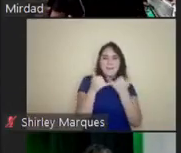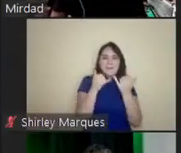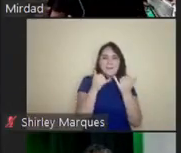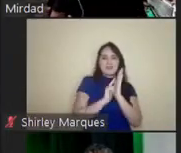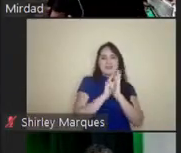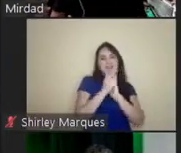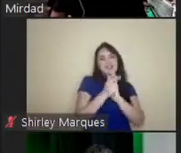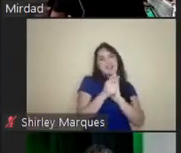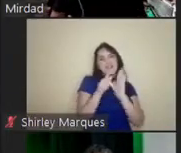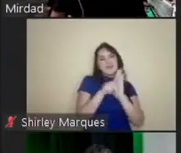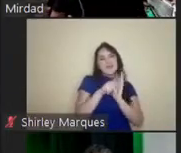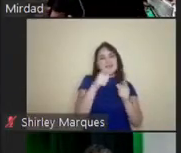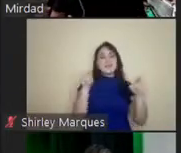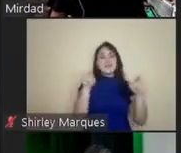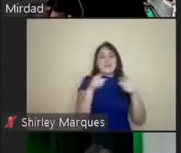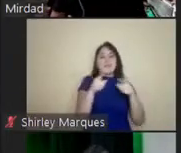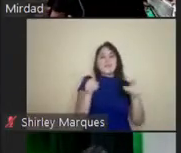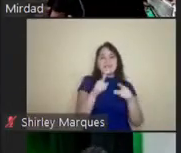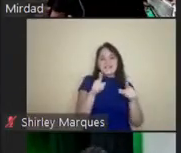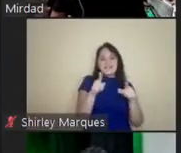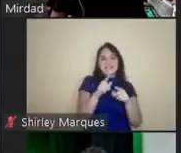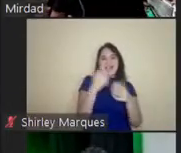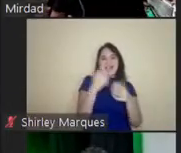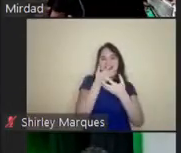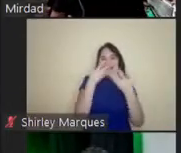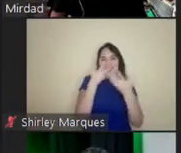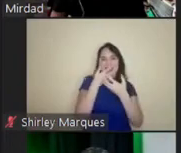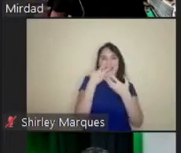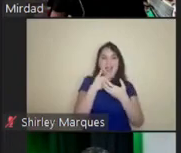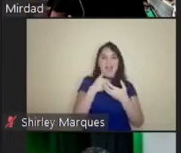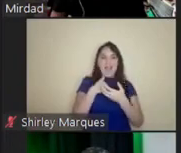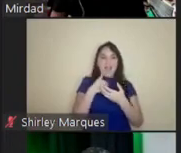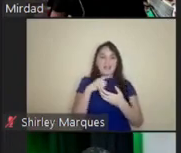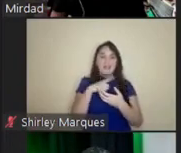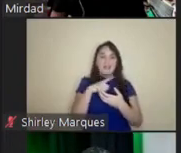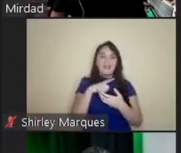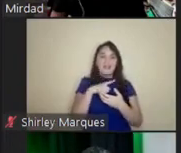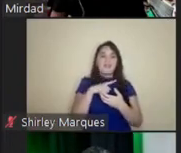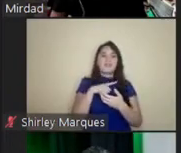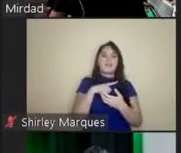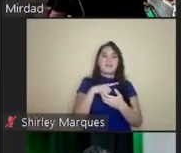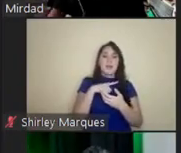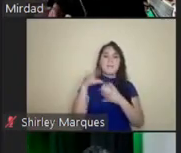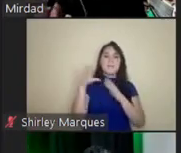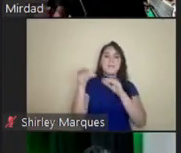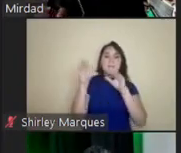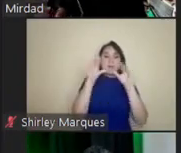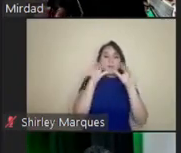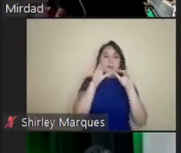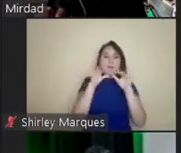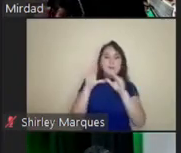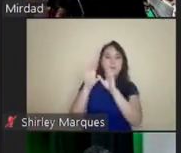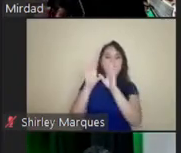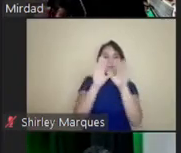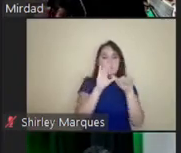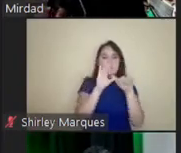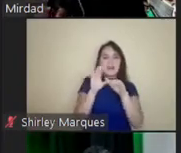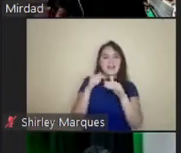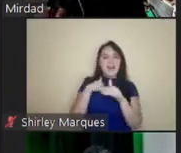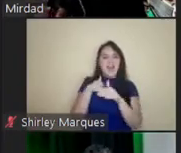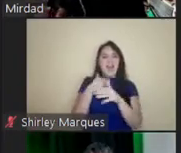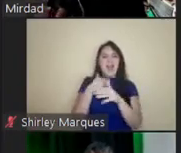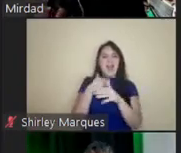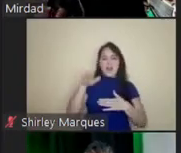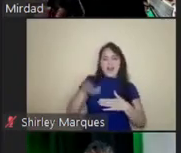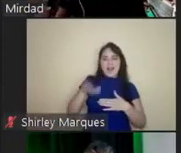cantoria nesse livro. Aí eu amo borboleta. E quando era menina, a parte que eu mais gostava da cantoria era o